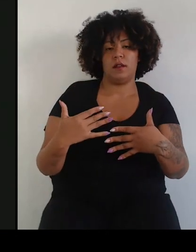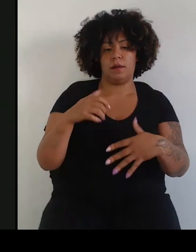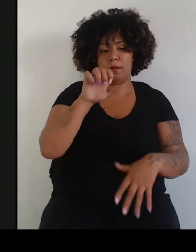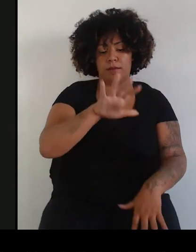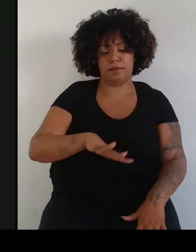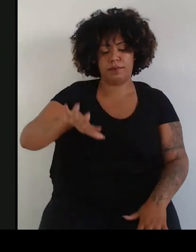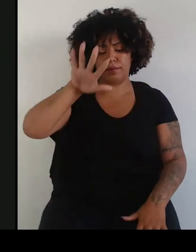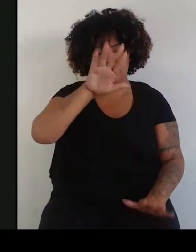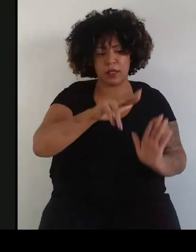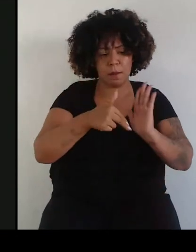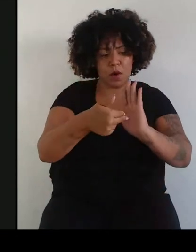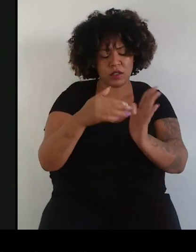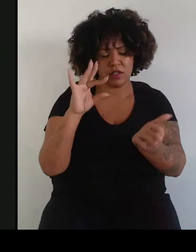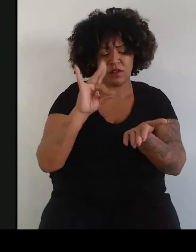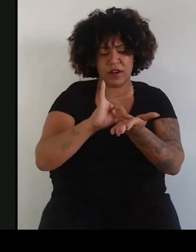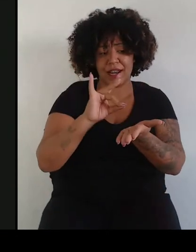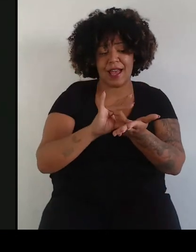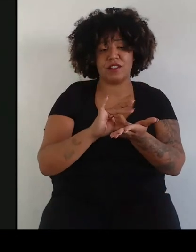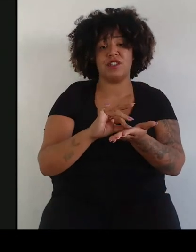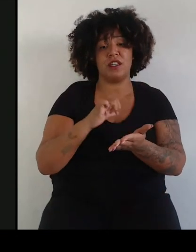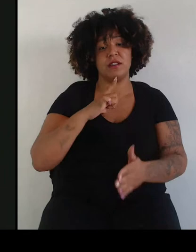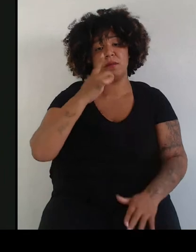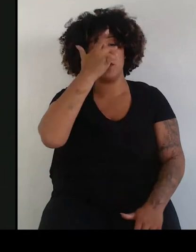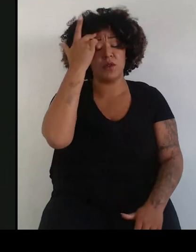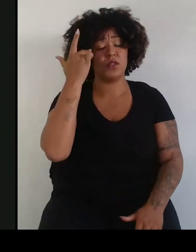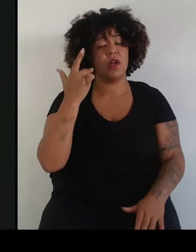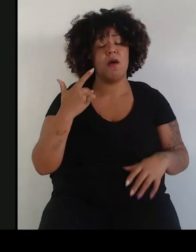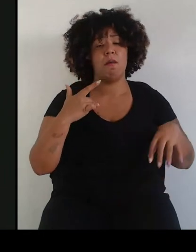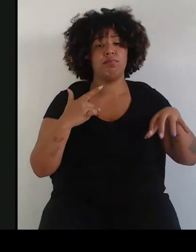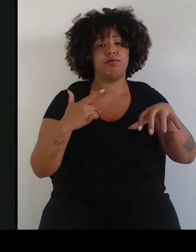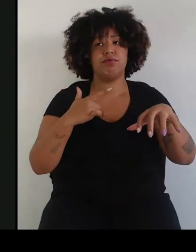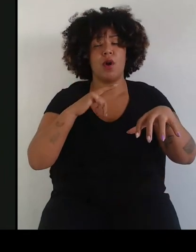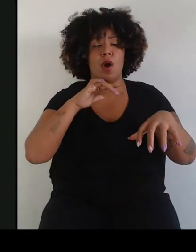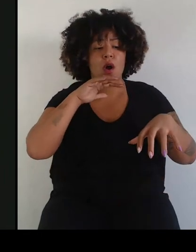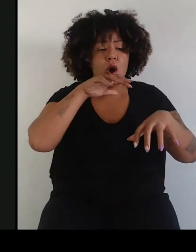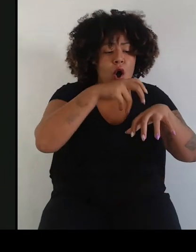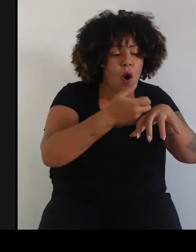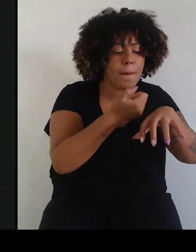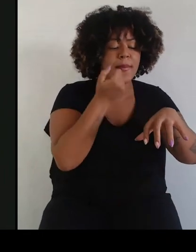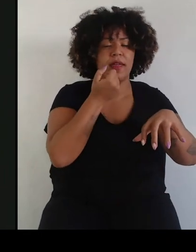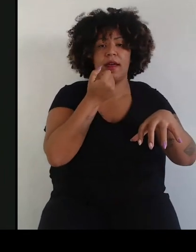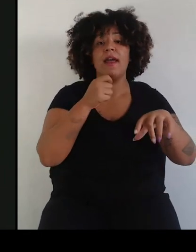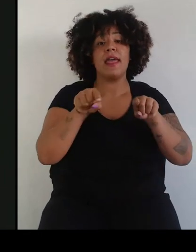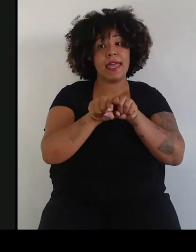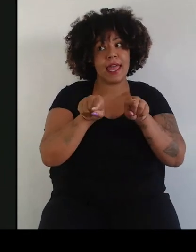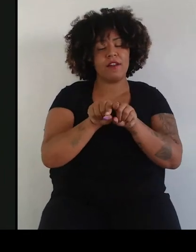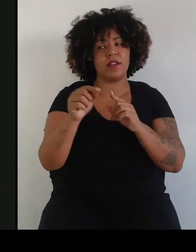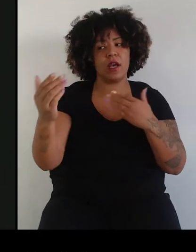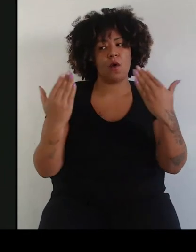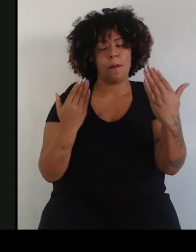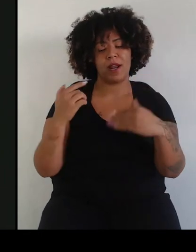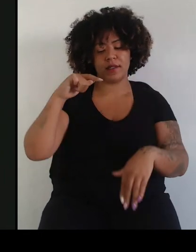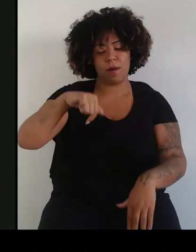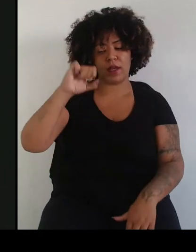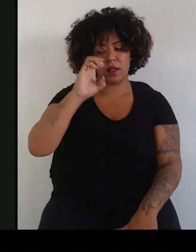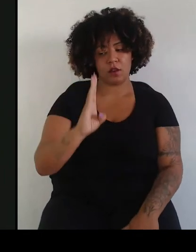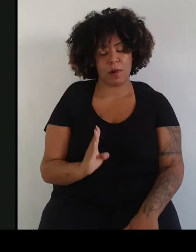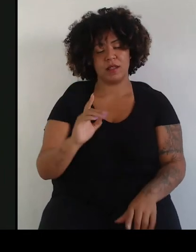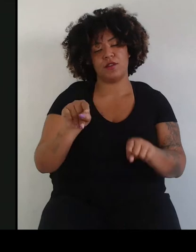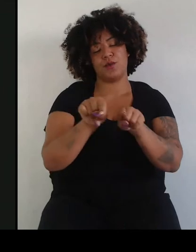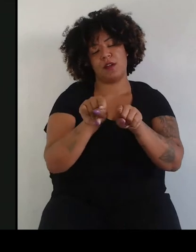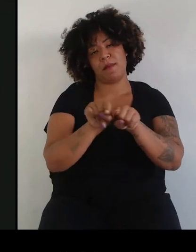canibalismo no Brasil logo depois nessa tradição